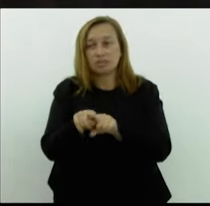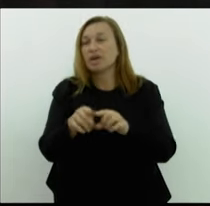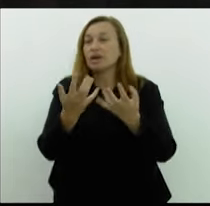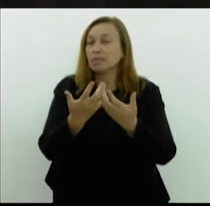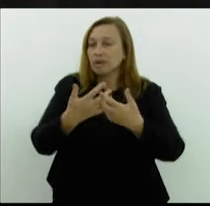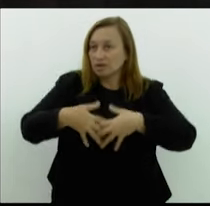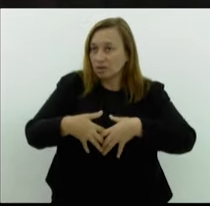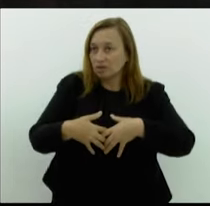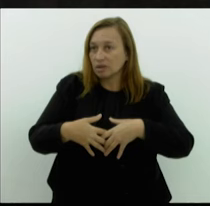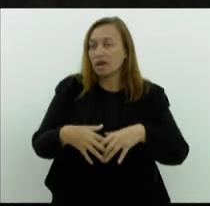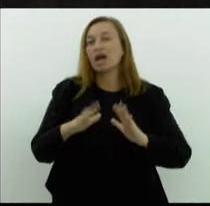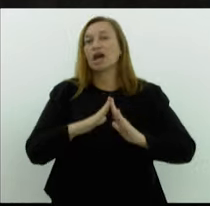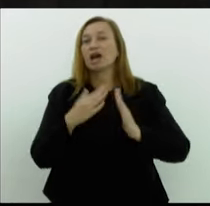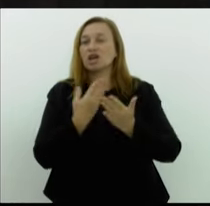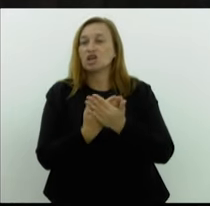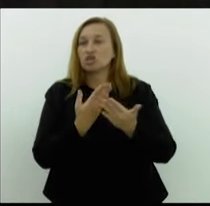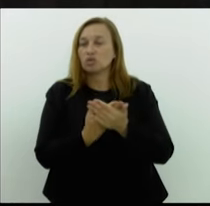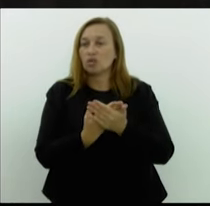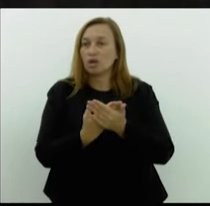português-alemão.